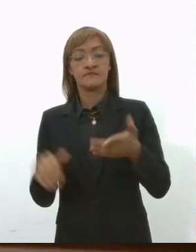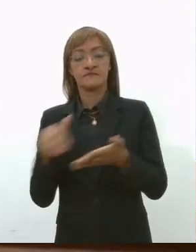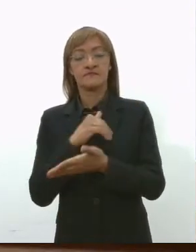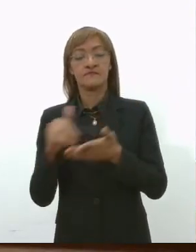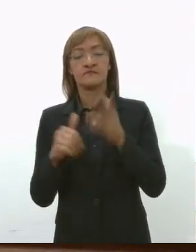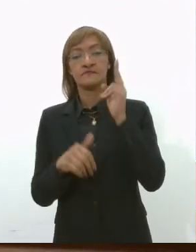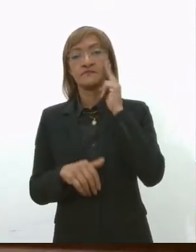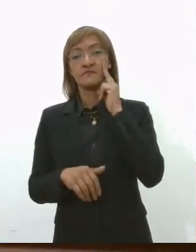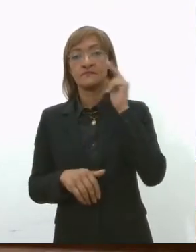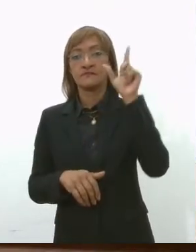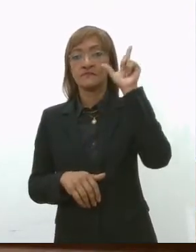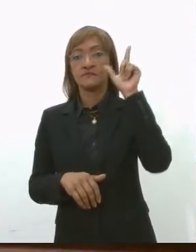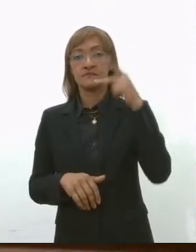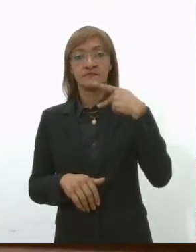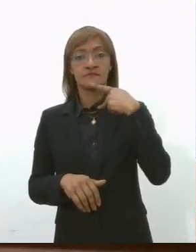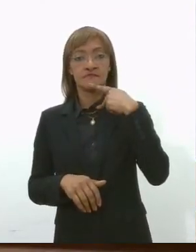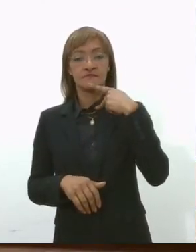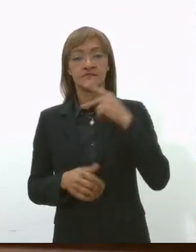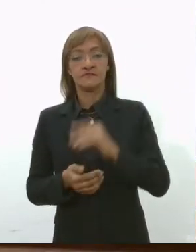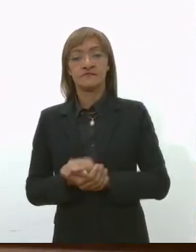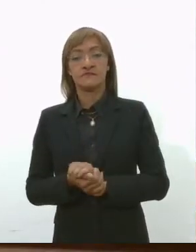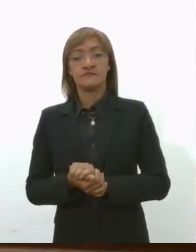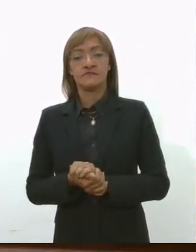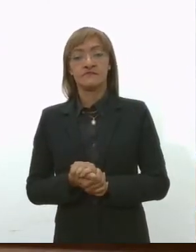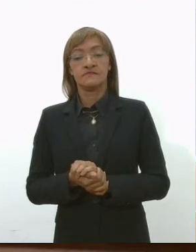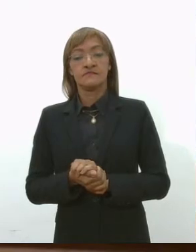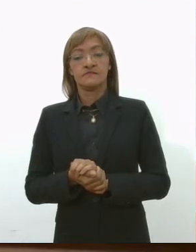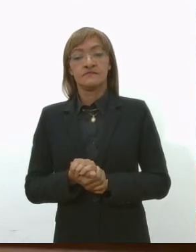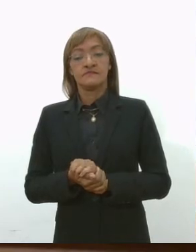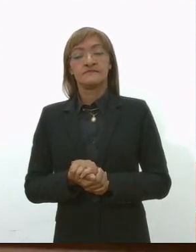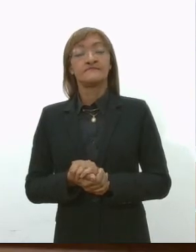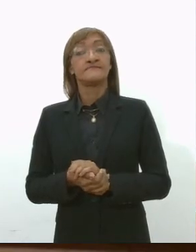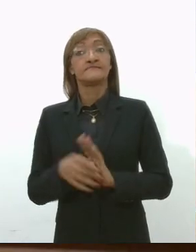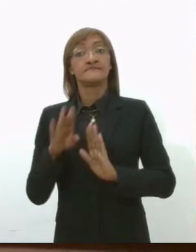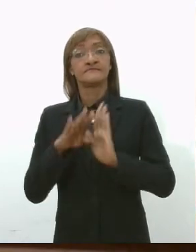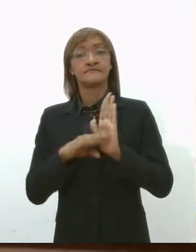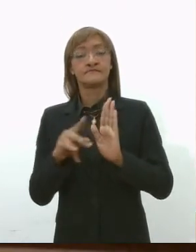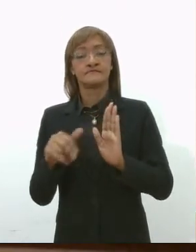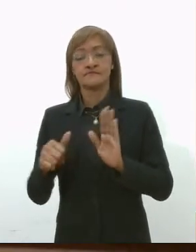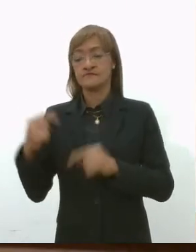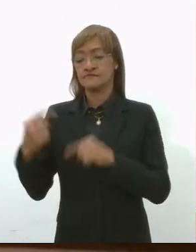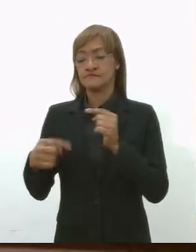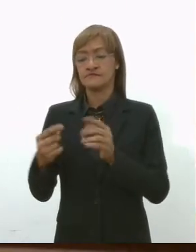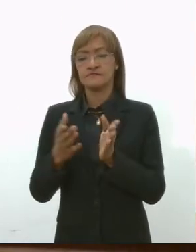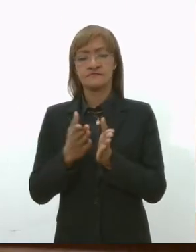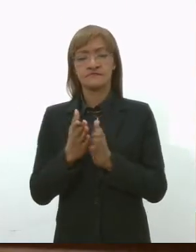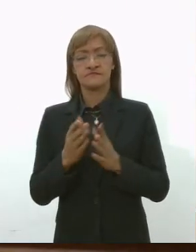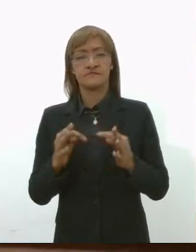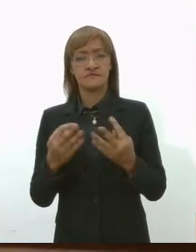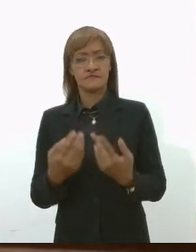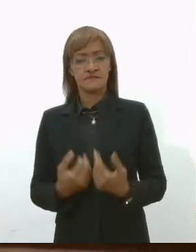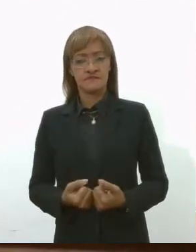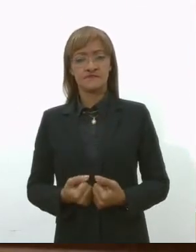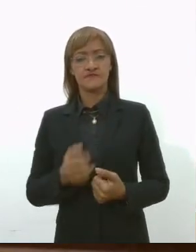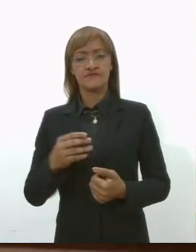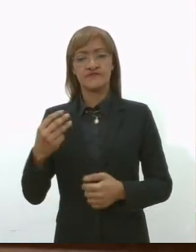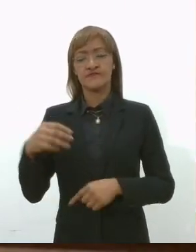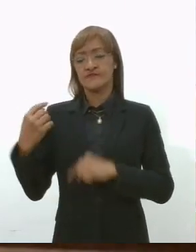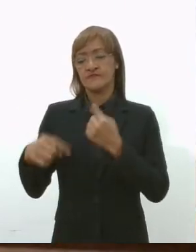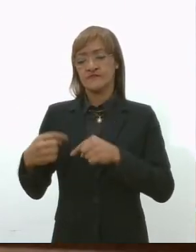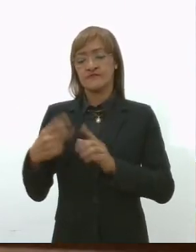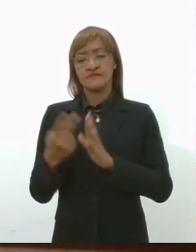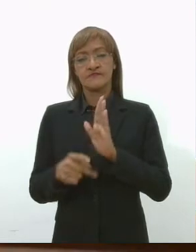Zezinho Sobral e Luciano Pimentel. Na ordem do dia, foram discutidos e aprovados por unanimidade, em terceira discussão, os projetos de lei de